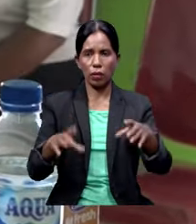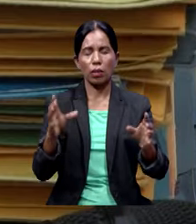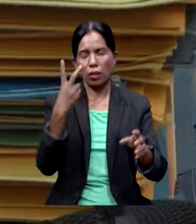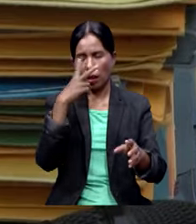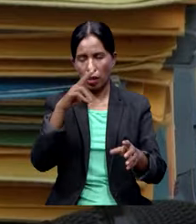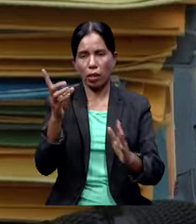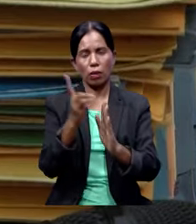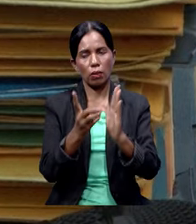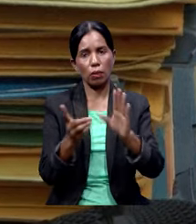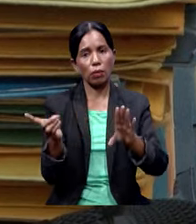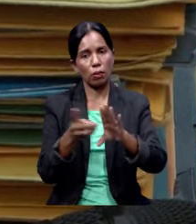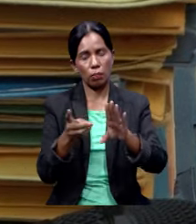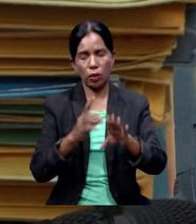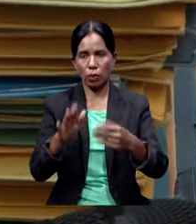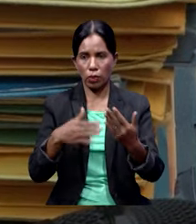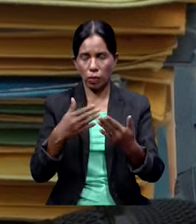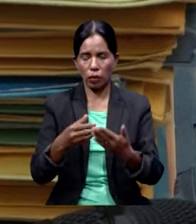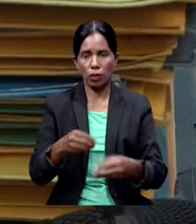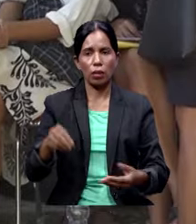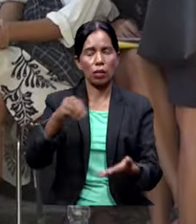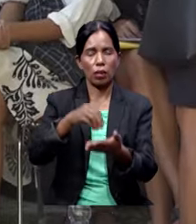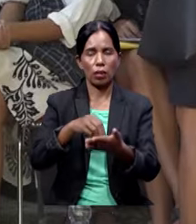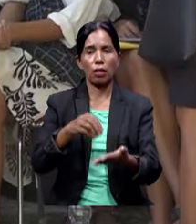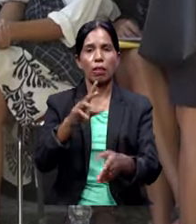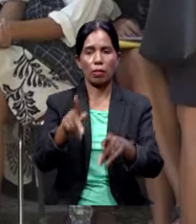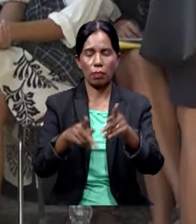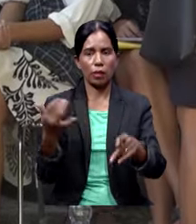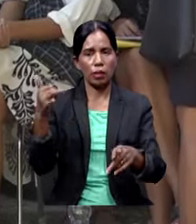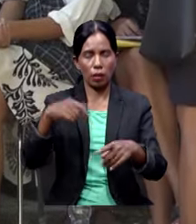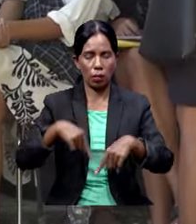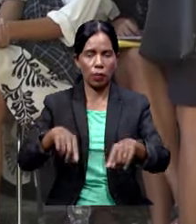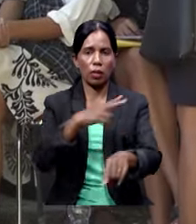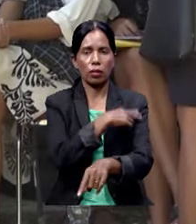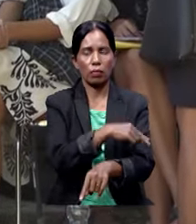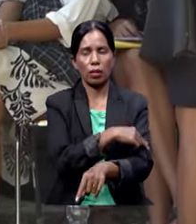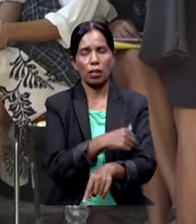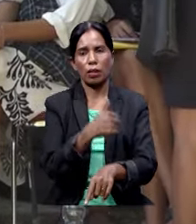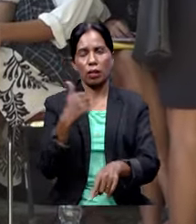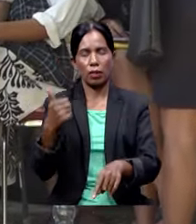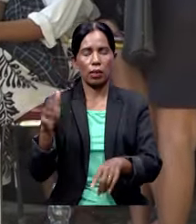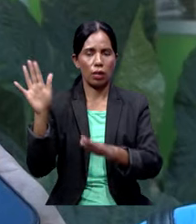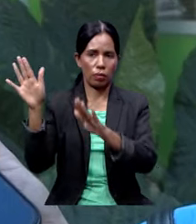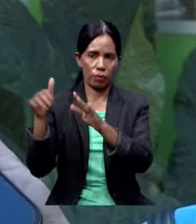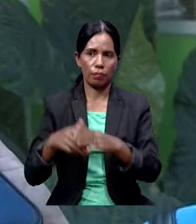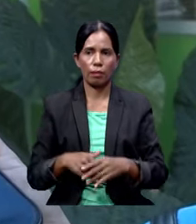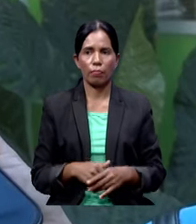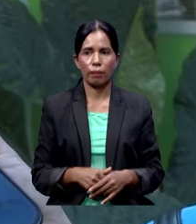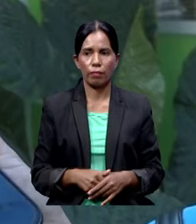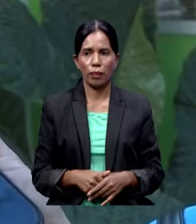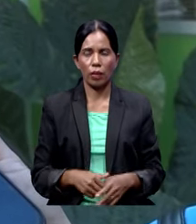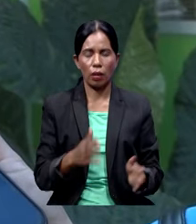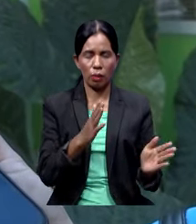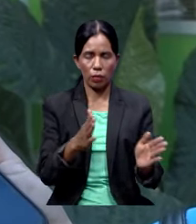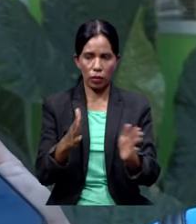documentos aplicantes siranian, no se destaca pessoal hirakne, Bahia Centro Saúde Comunitária Sira. Proceso de irmai